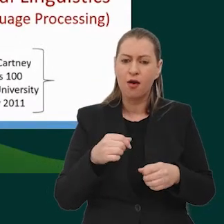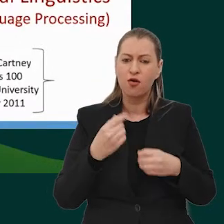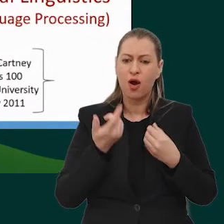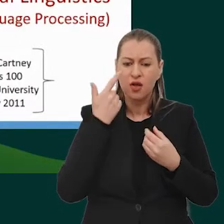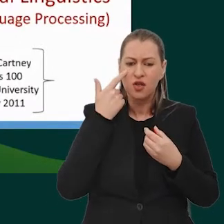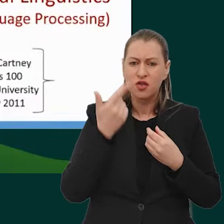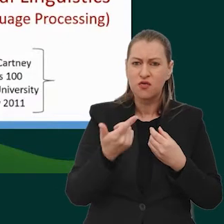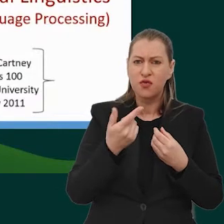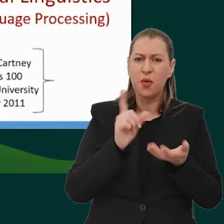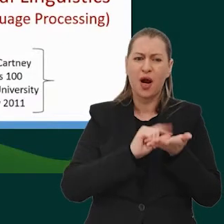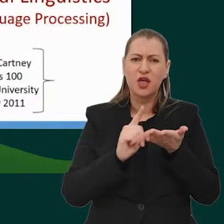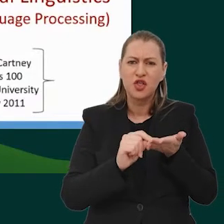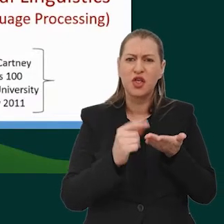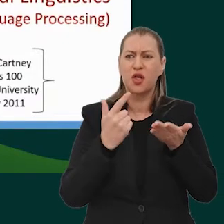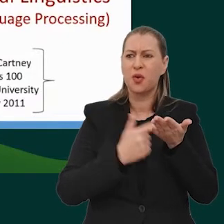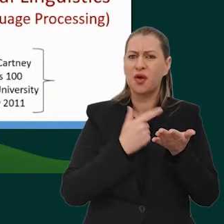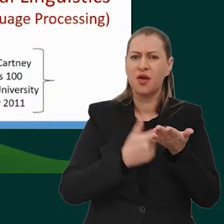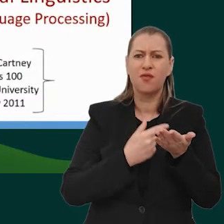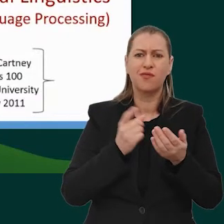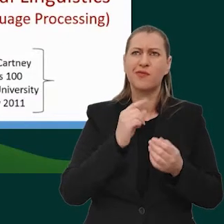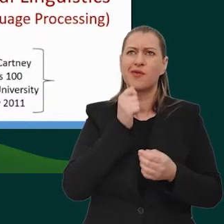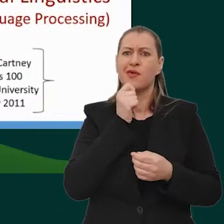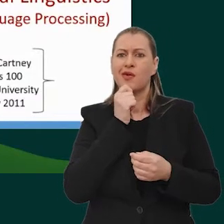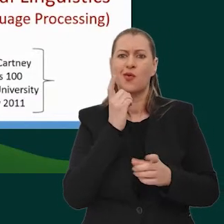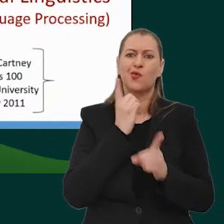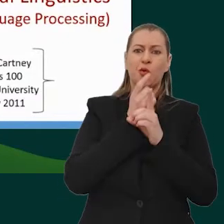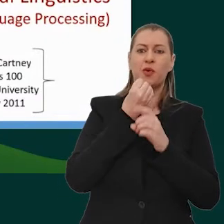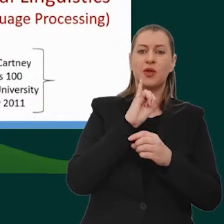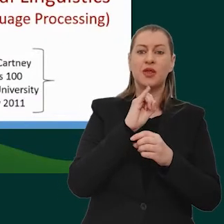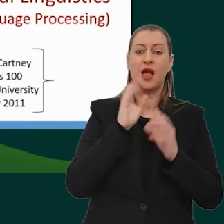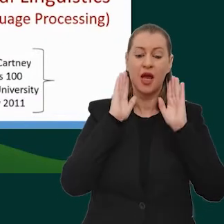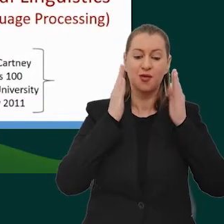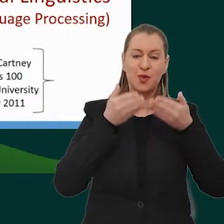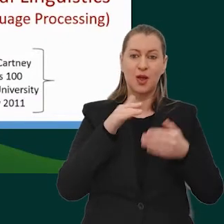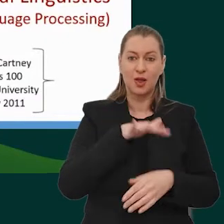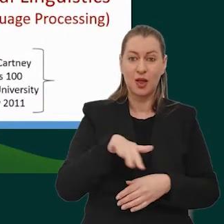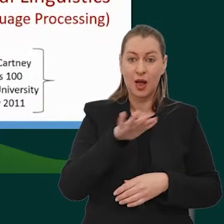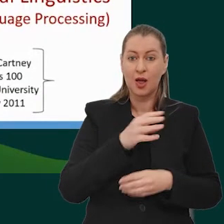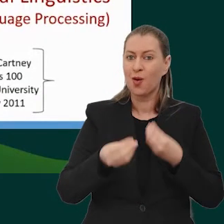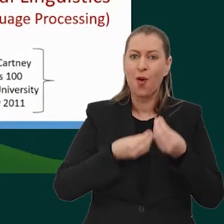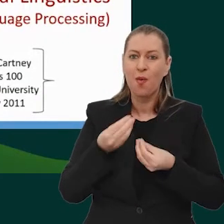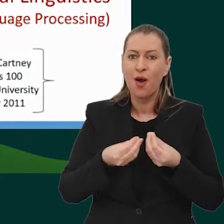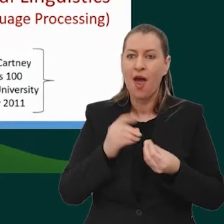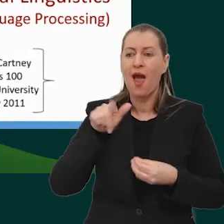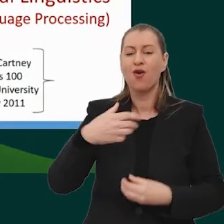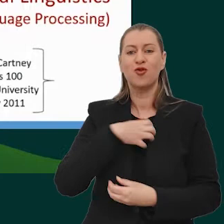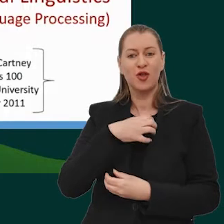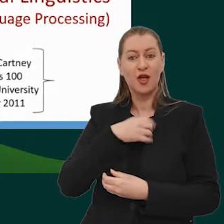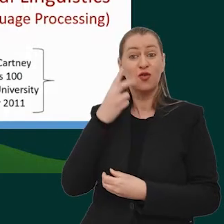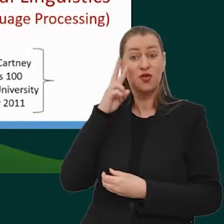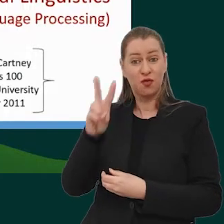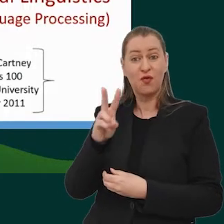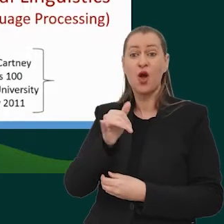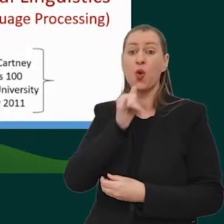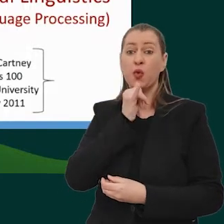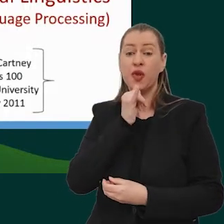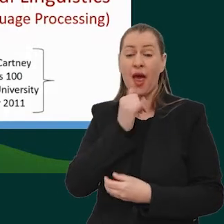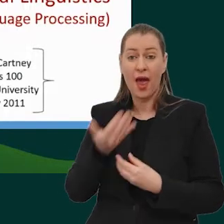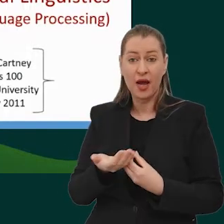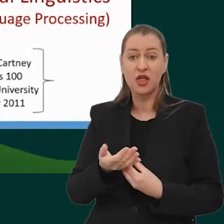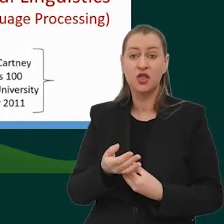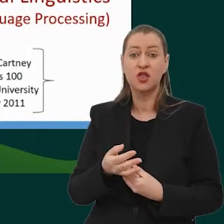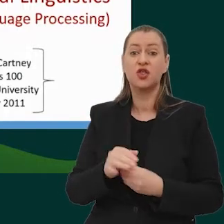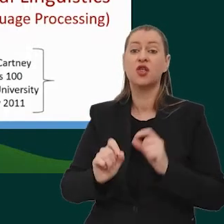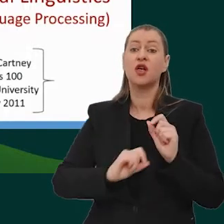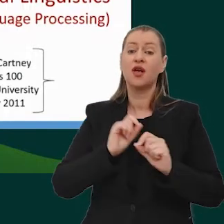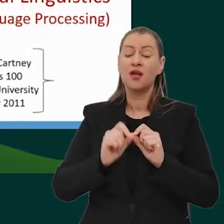era ou não um especialista na área. Mas o que essa piada traz? É uma forma de ver o teste de Turing. O ser humano, inerentemente, faz